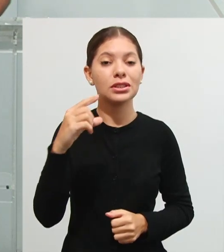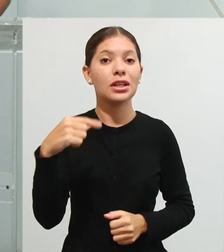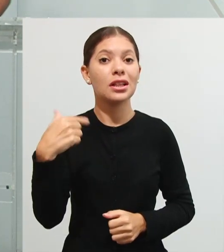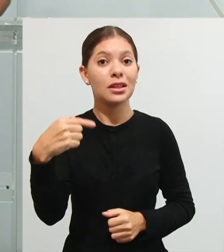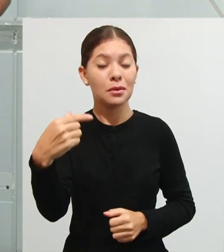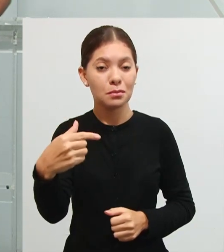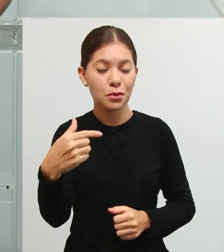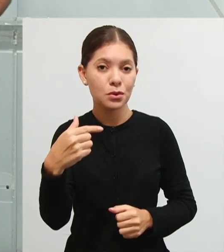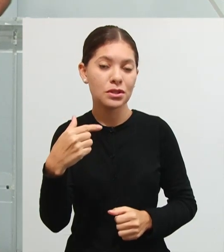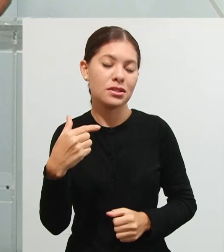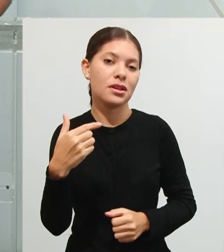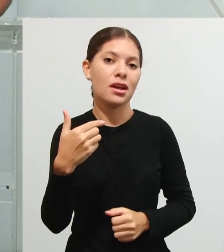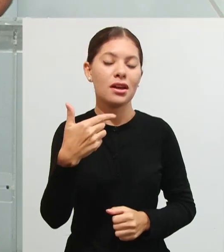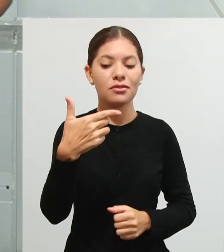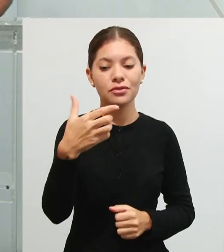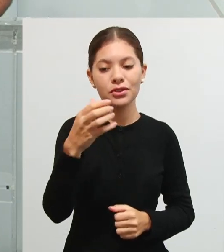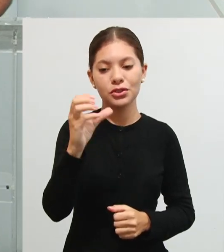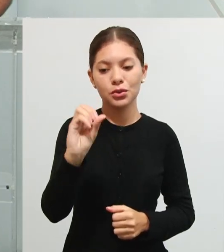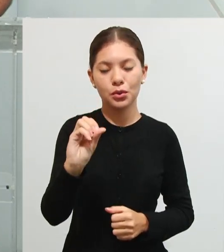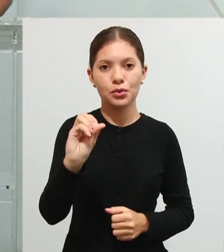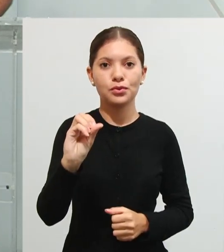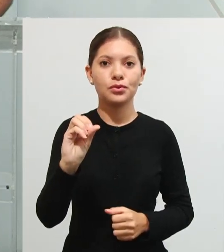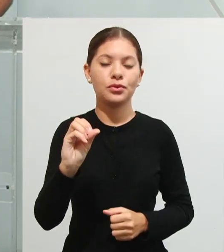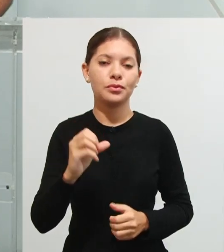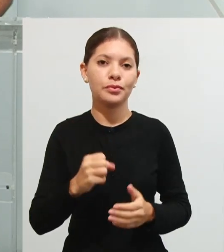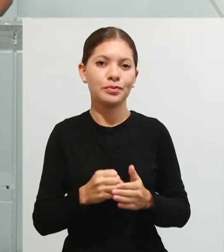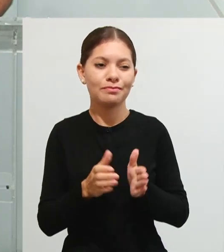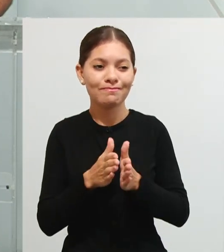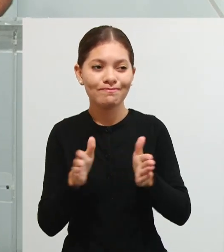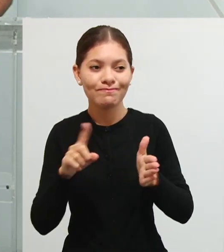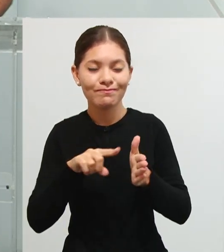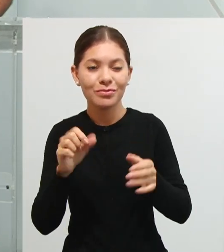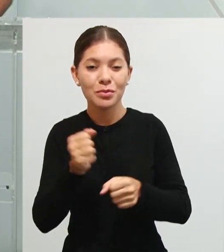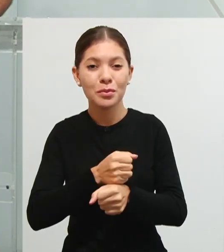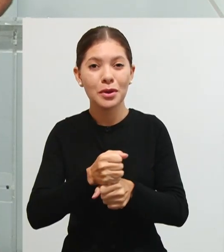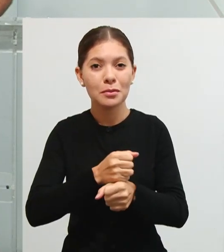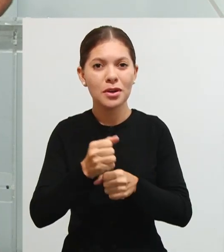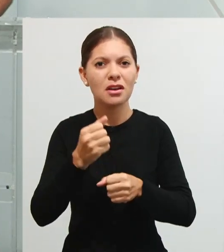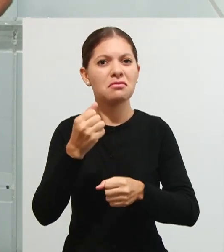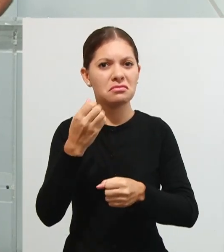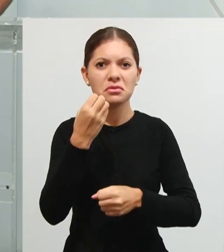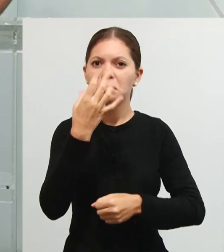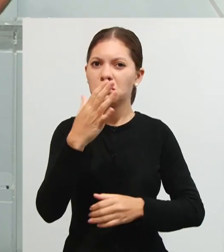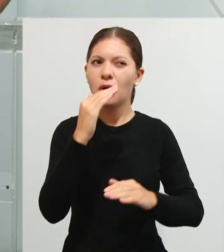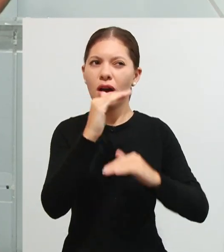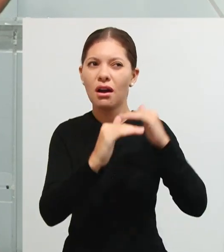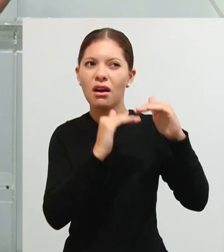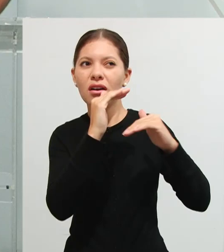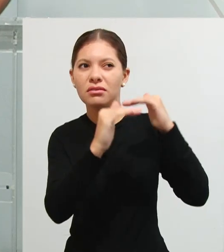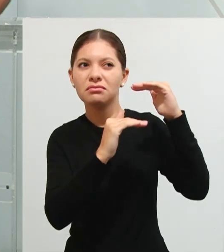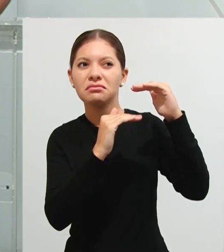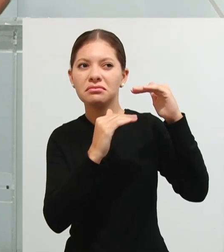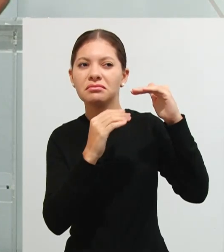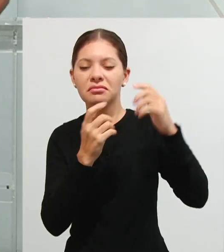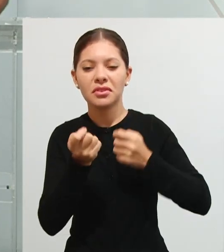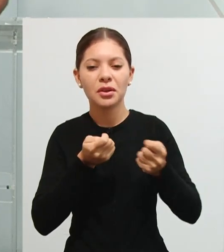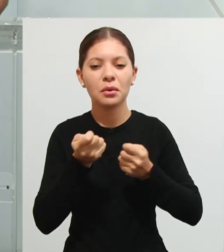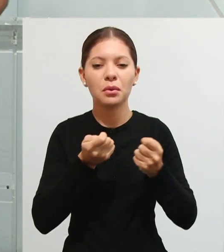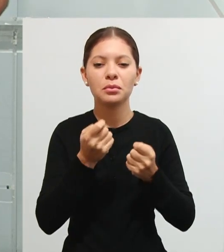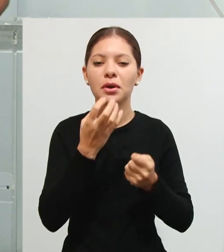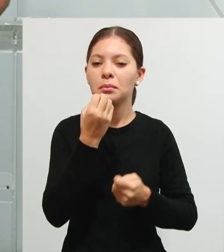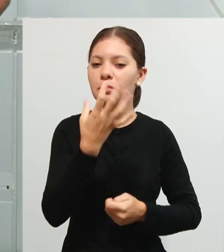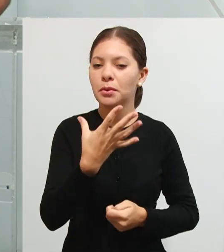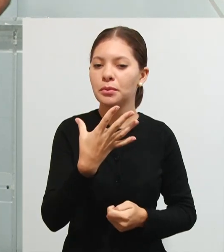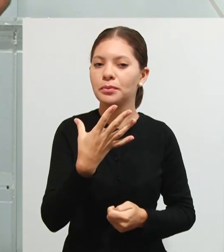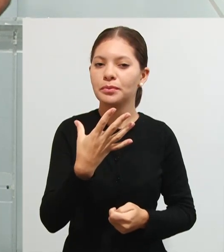de 29, uma época de uma grande prosperidade e desenvolvimento econômico que foi o welfare state, né?